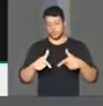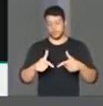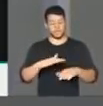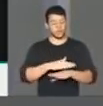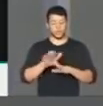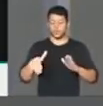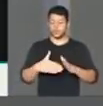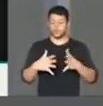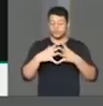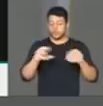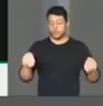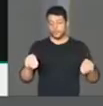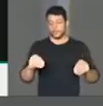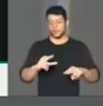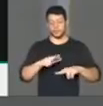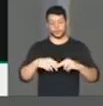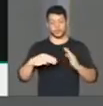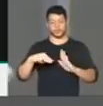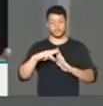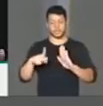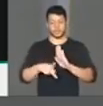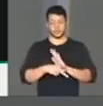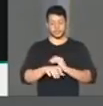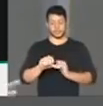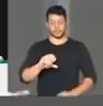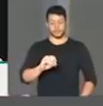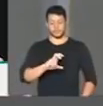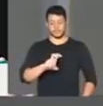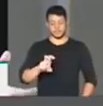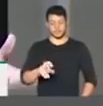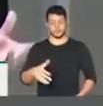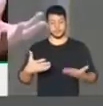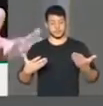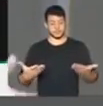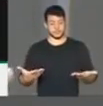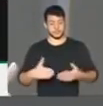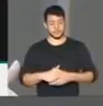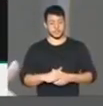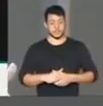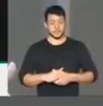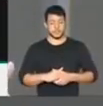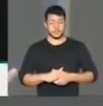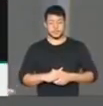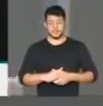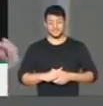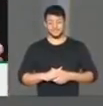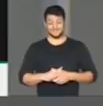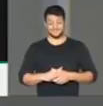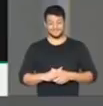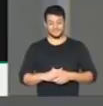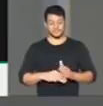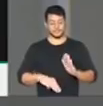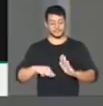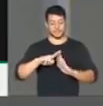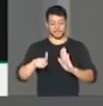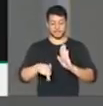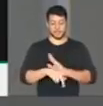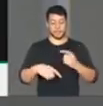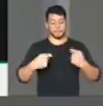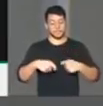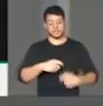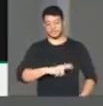medida provisória 905. A medida provisória, Vossa Excelência sabe disso melhor do que nós, ela tem que ter urgência. E é por